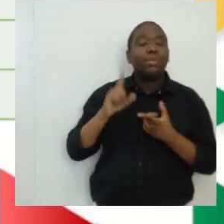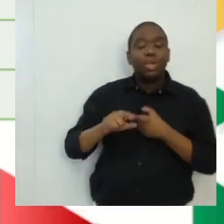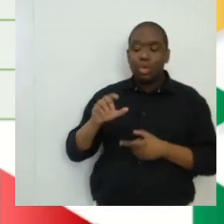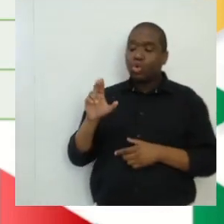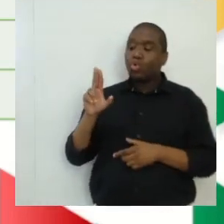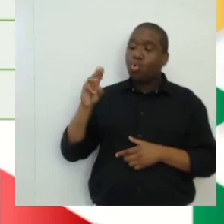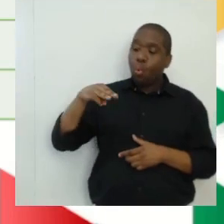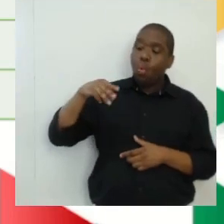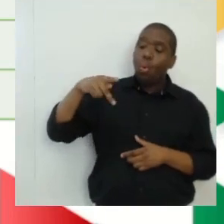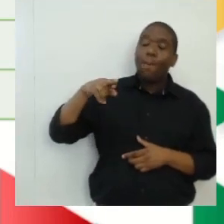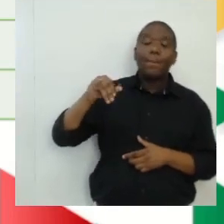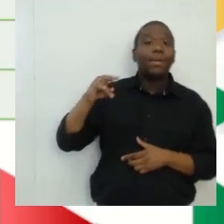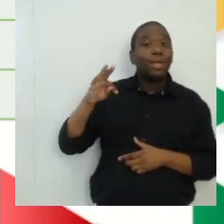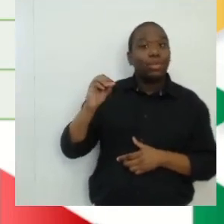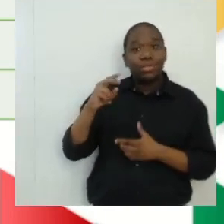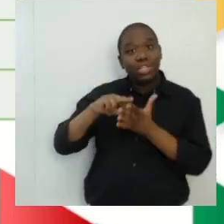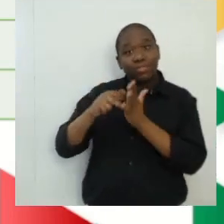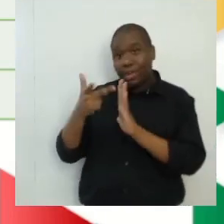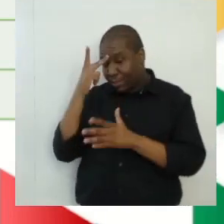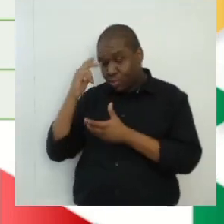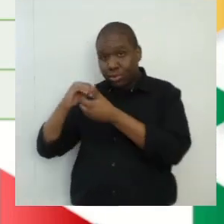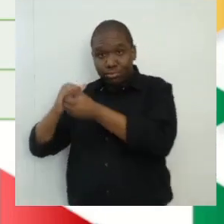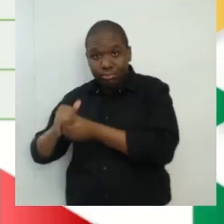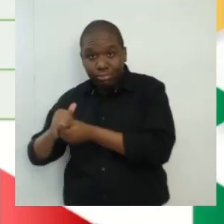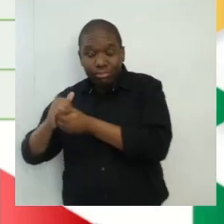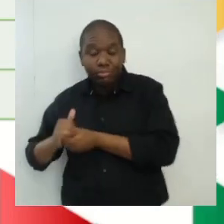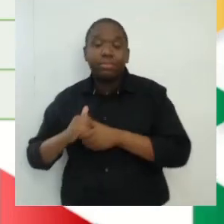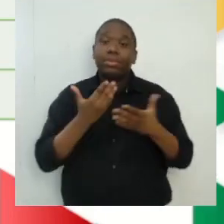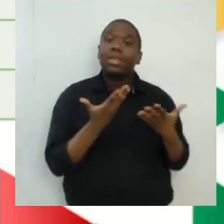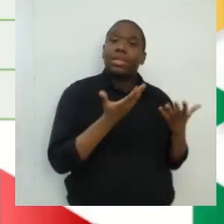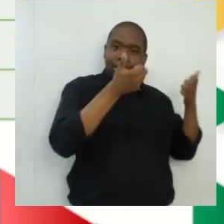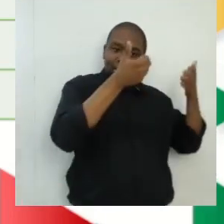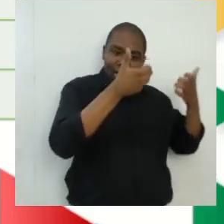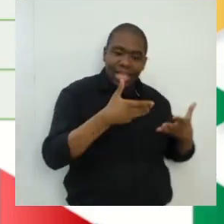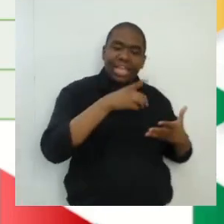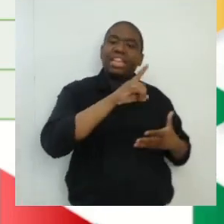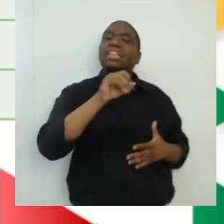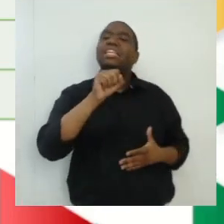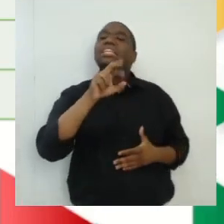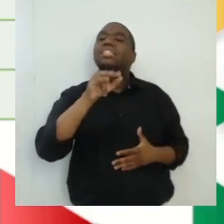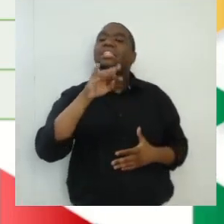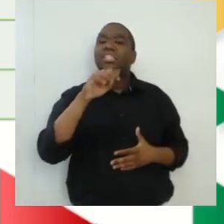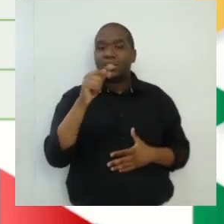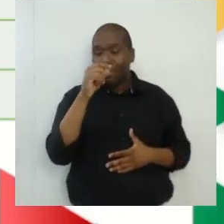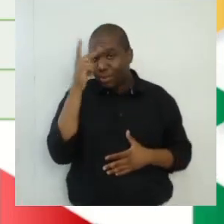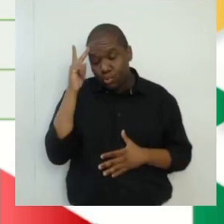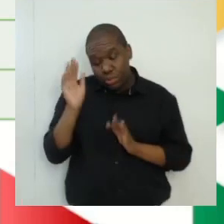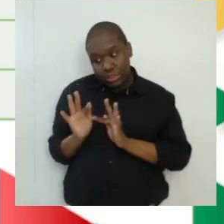cumprimentar. Descrição, de descrever. Discrição, de discreto.